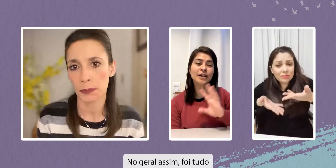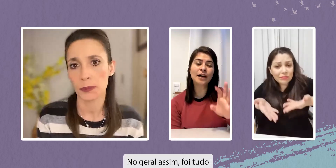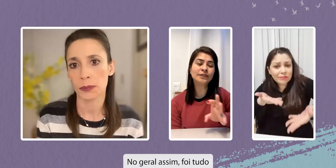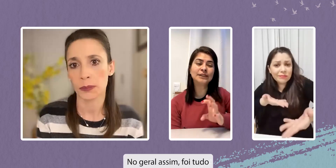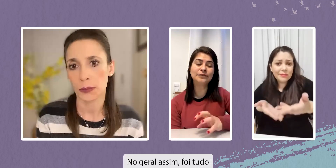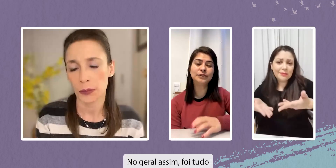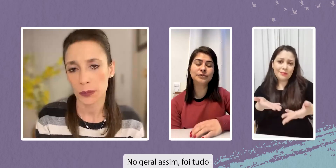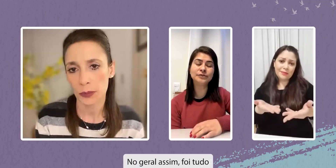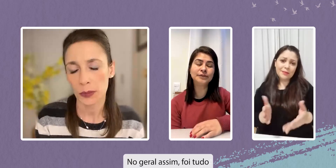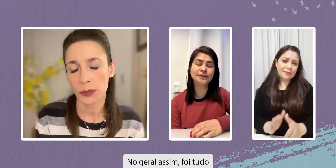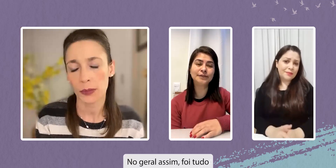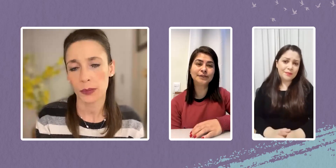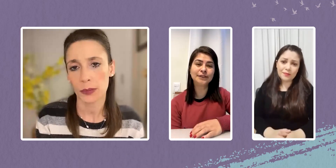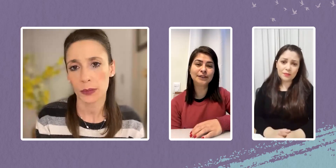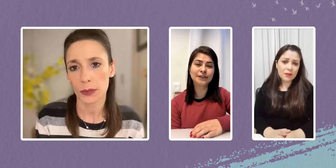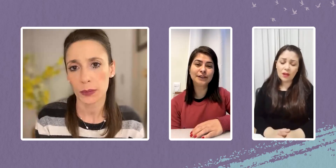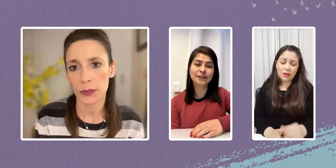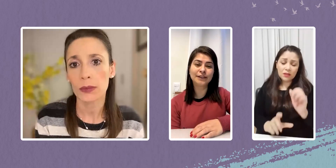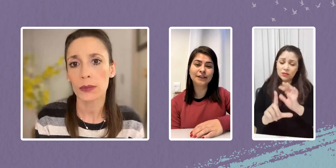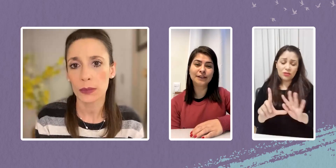No geral, assim, foi tudo.